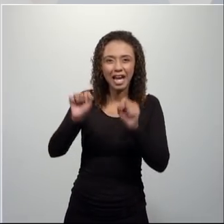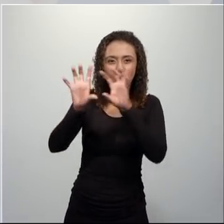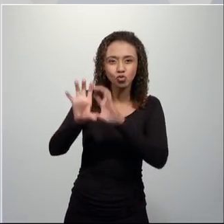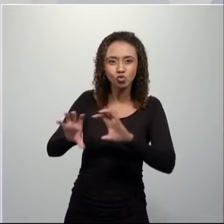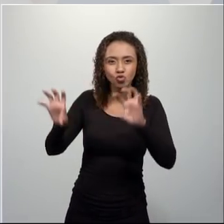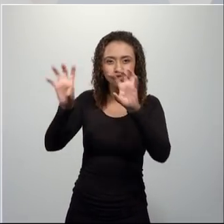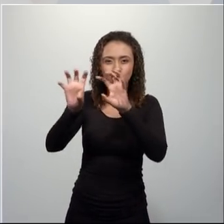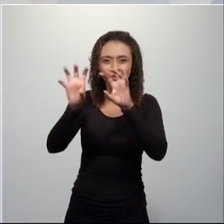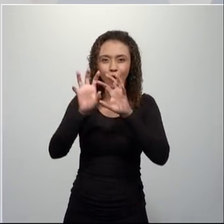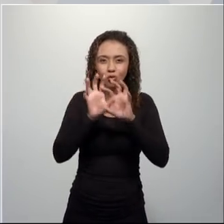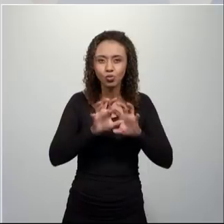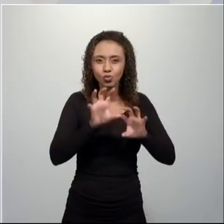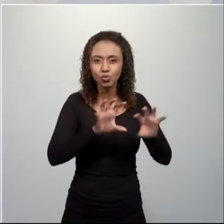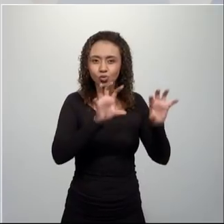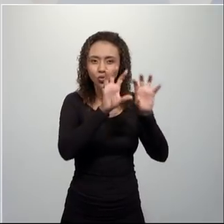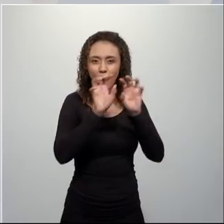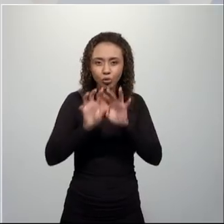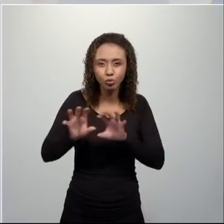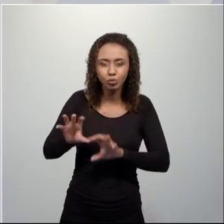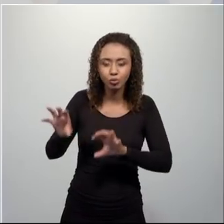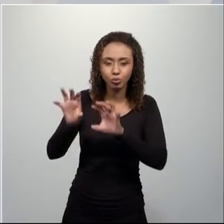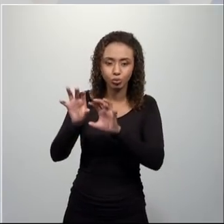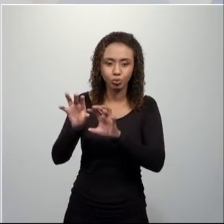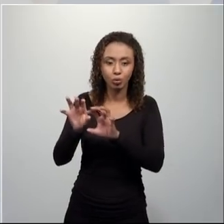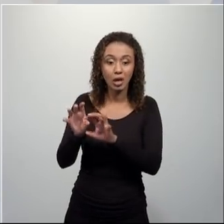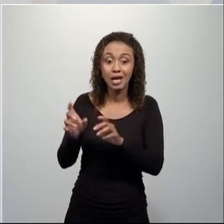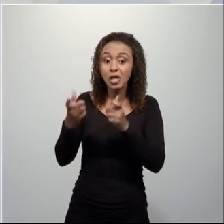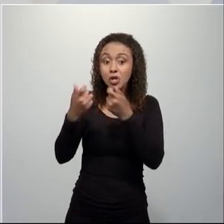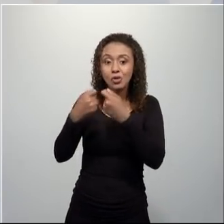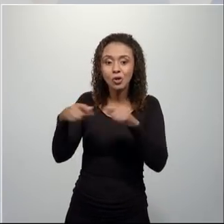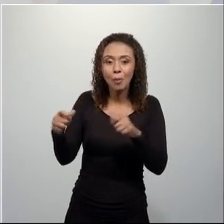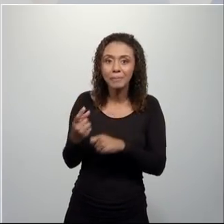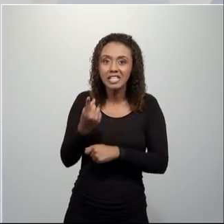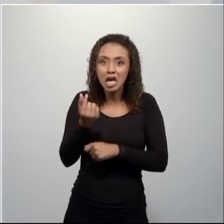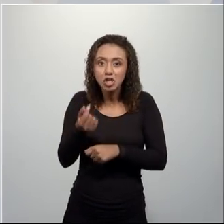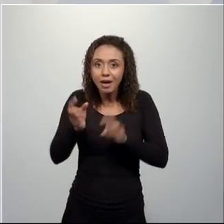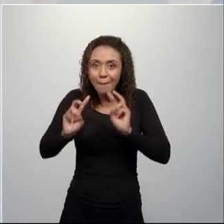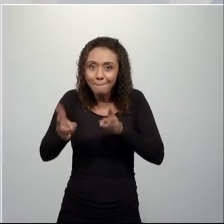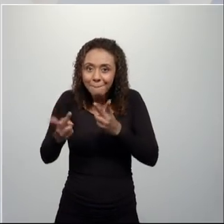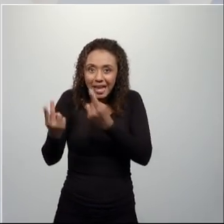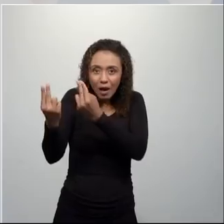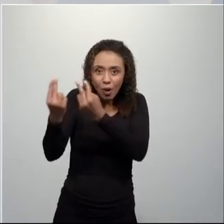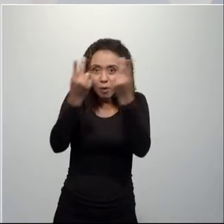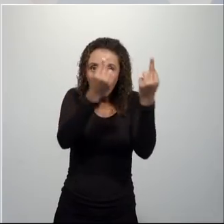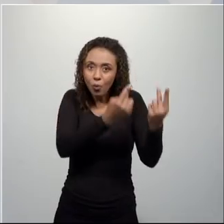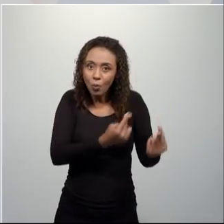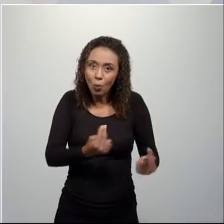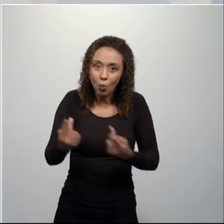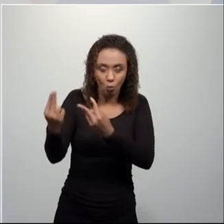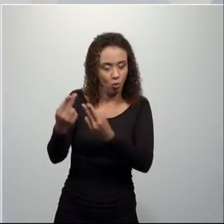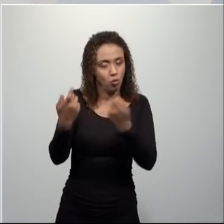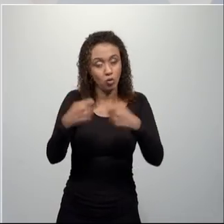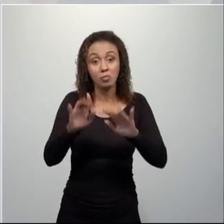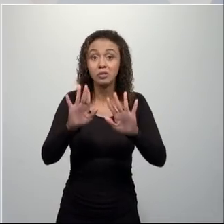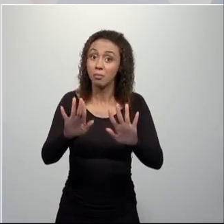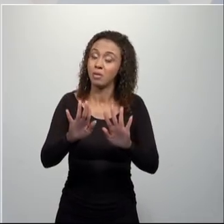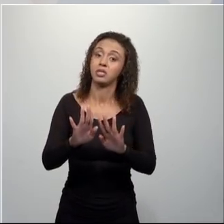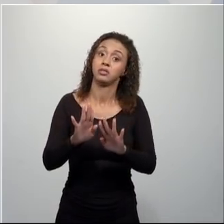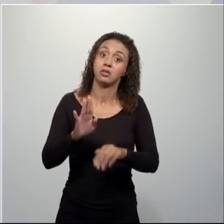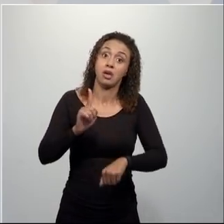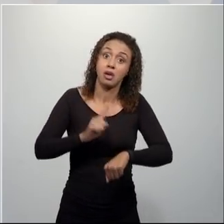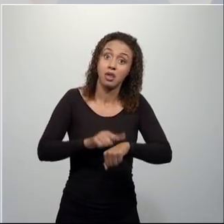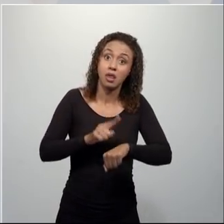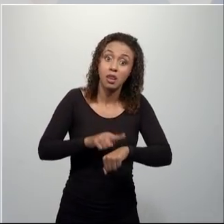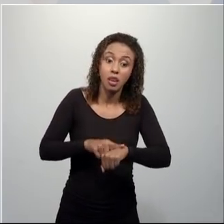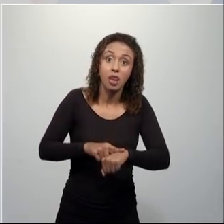transações ainda não validados não precisam ficar iguais mas as transações todas a noble team todo mundo